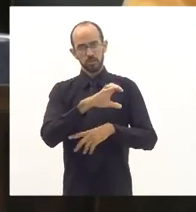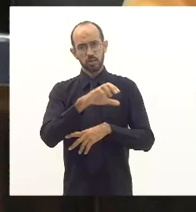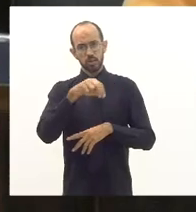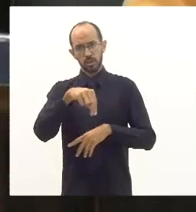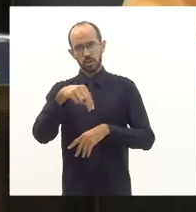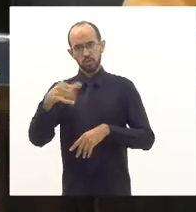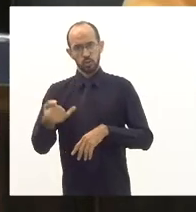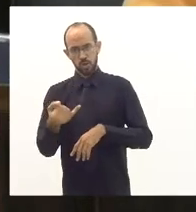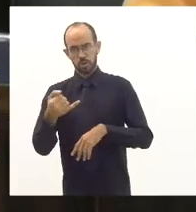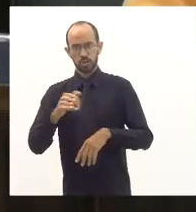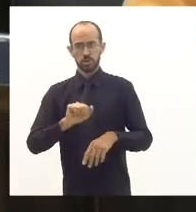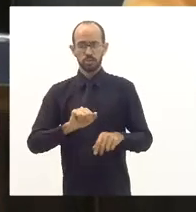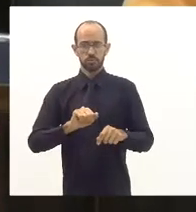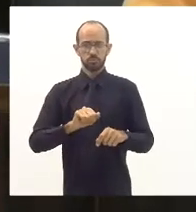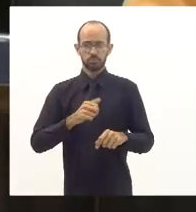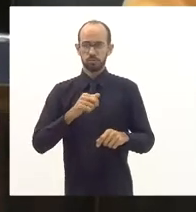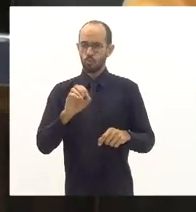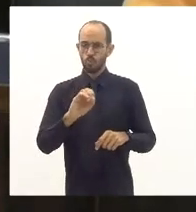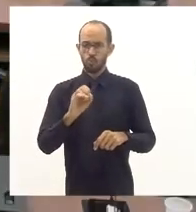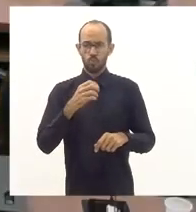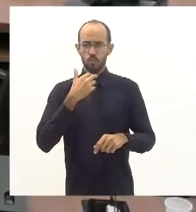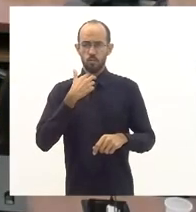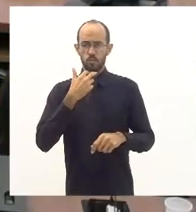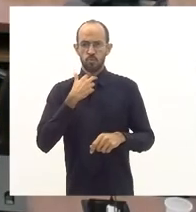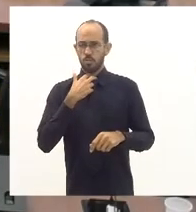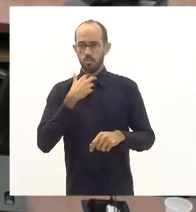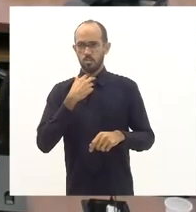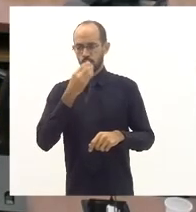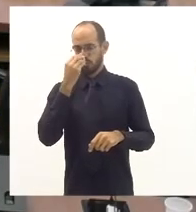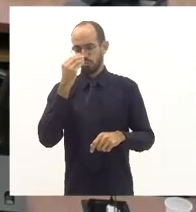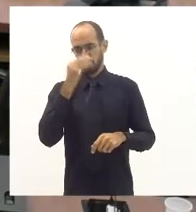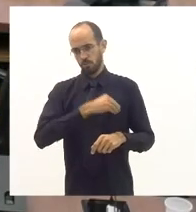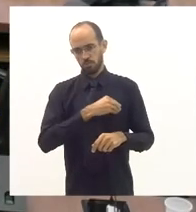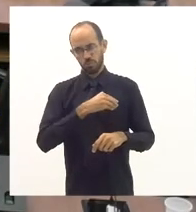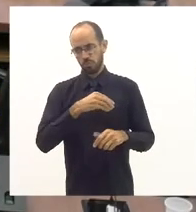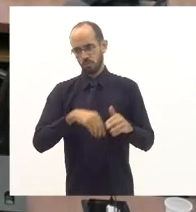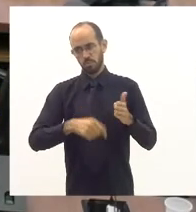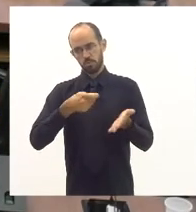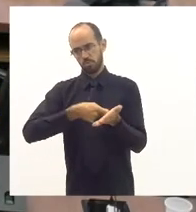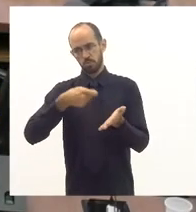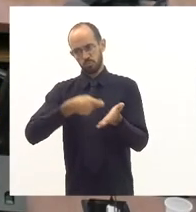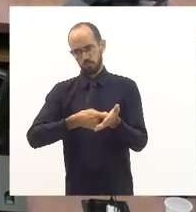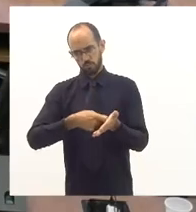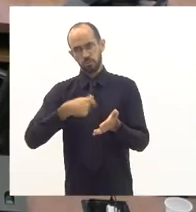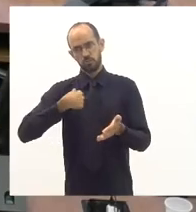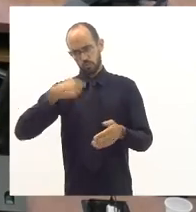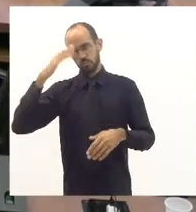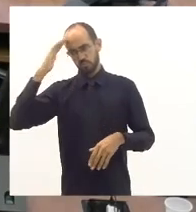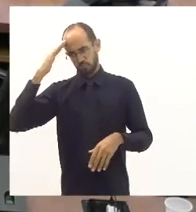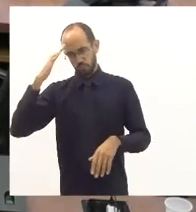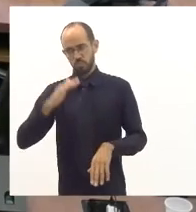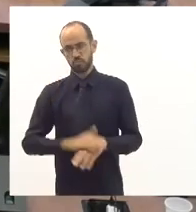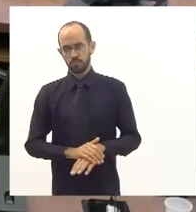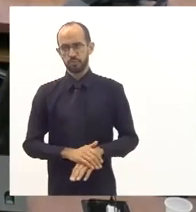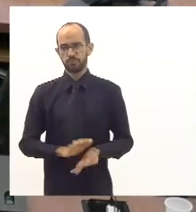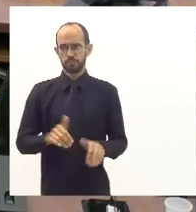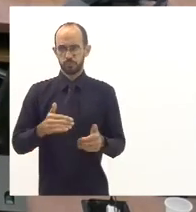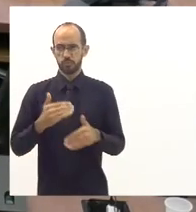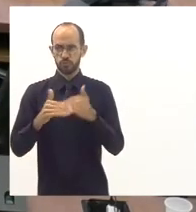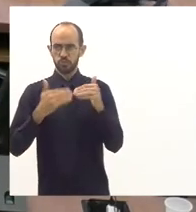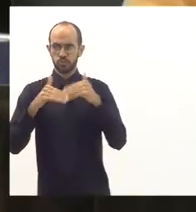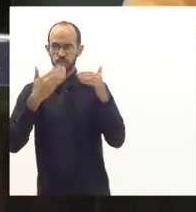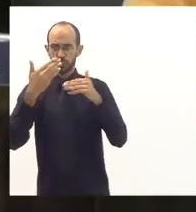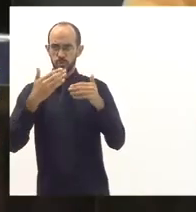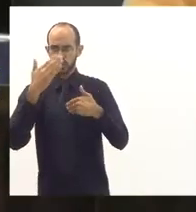Ninguém pode descumprir uma determinação. Entendo eu. Bom, vamos avançar, então, agradecendo